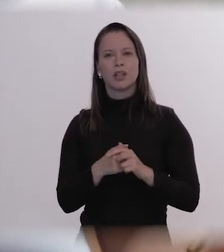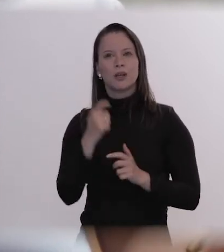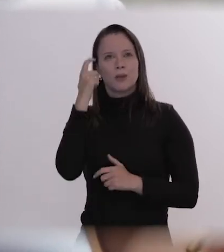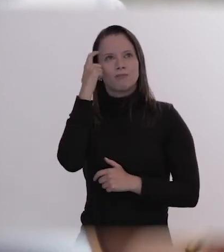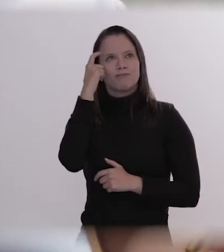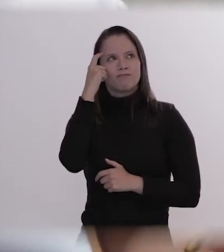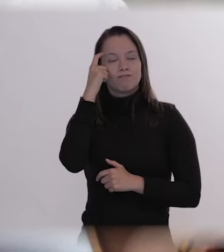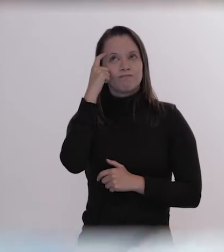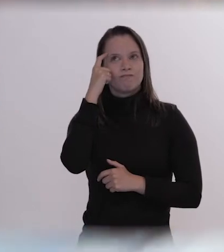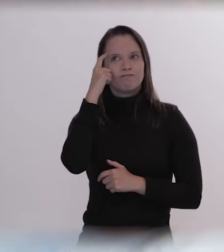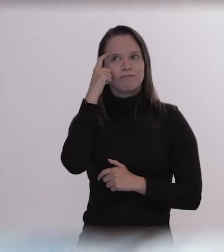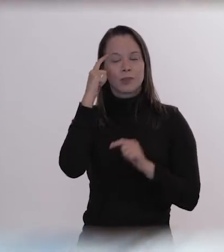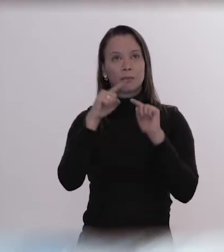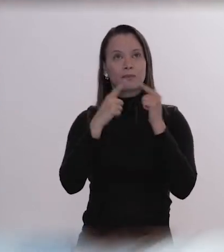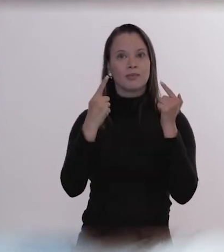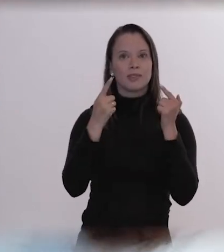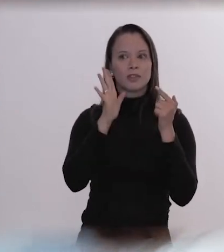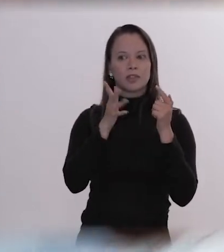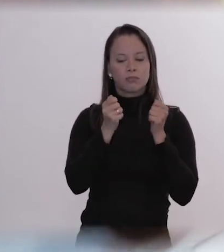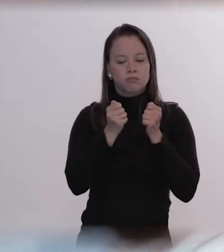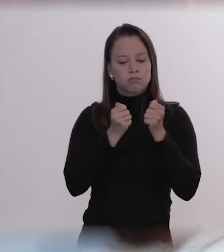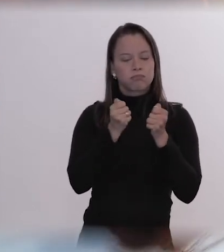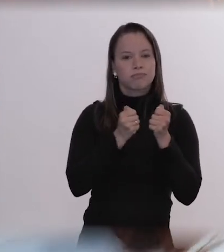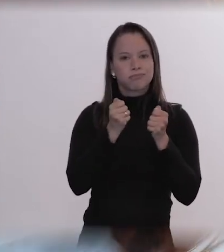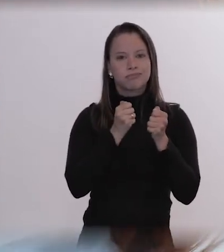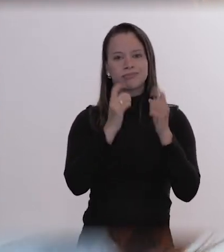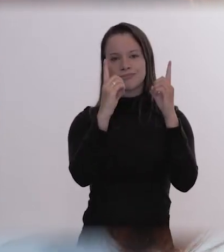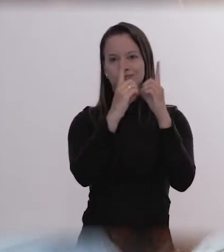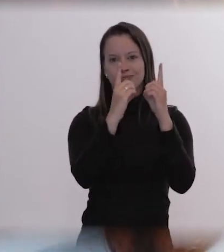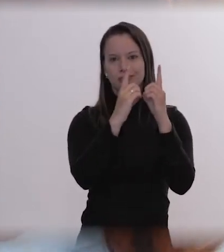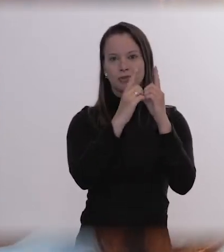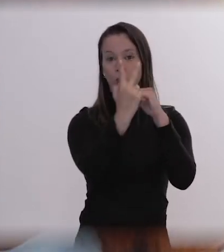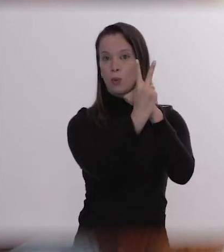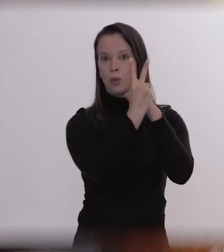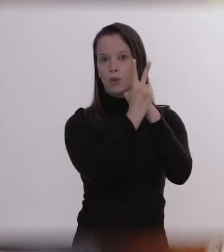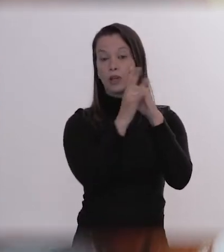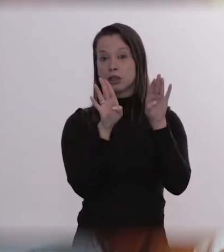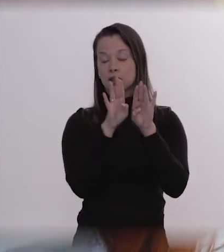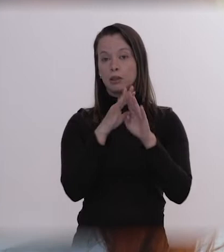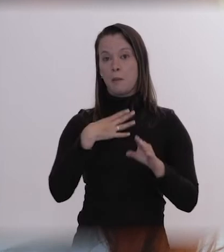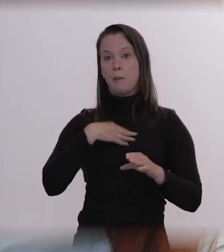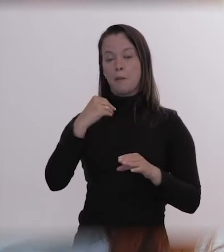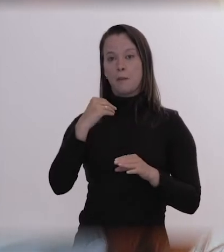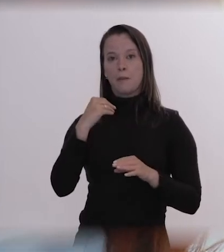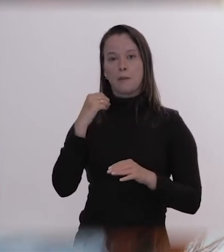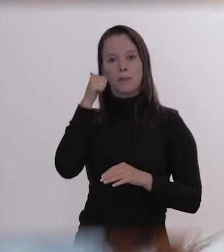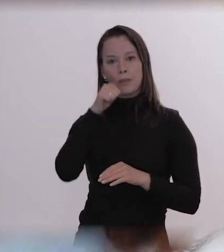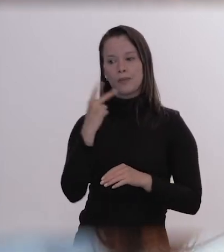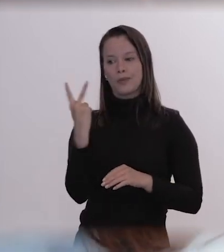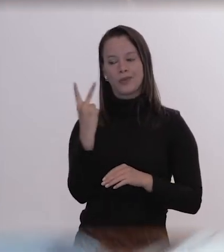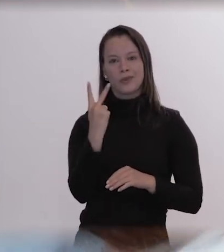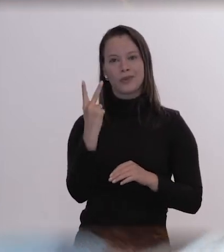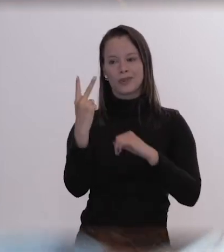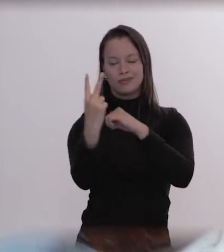pensava, mas aí eu já estava sendo muito bem assistida pelas minhas filhas.